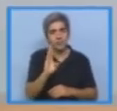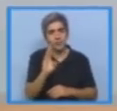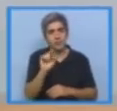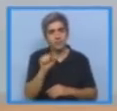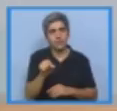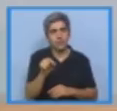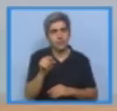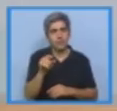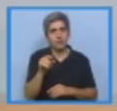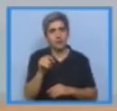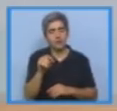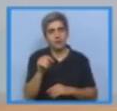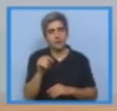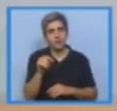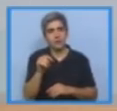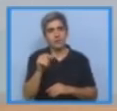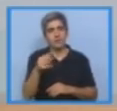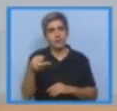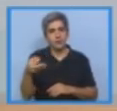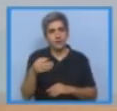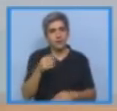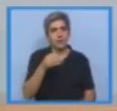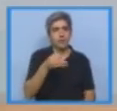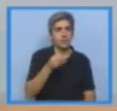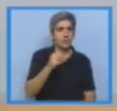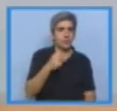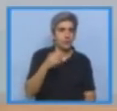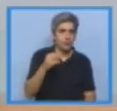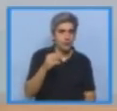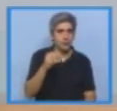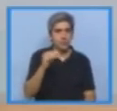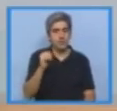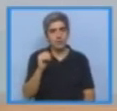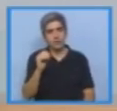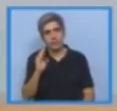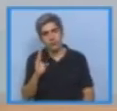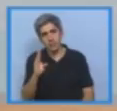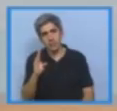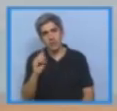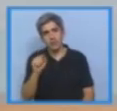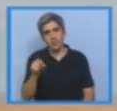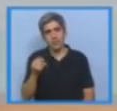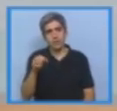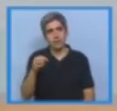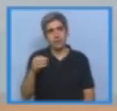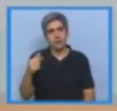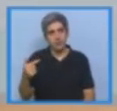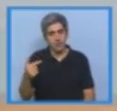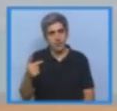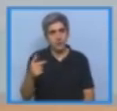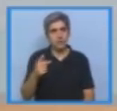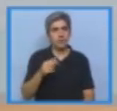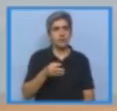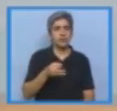.sj.pt. Ponto escrito por extenso, SJ, que é a sigla dos jesuítas, e depois o pontinho da internet, PT. De qualquer forma, os